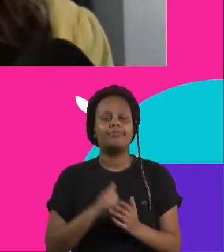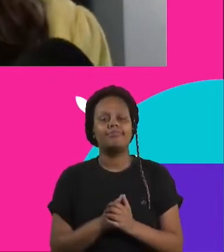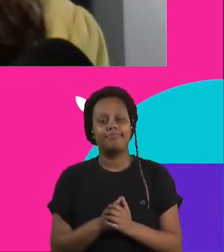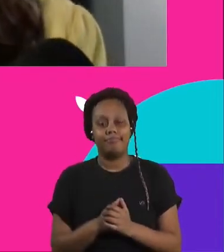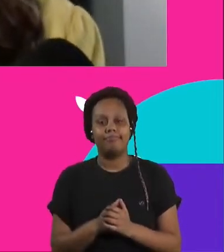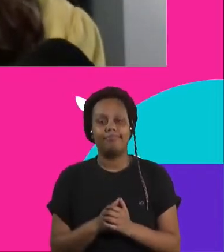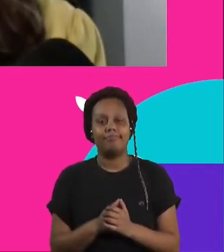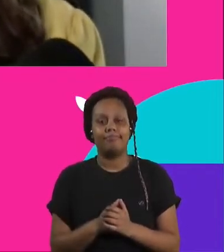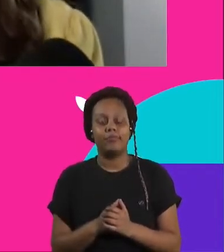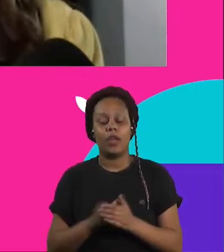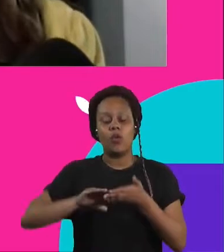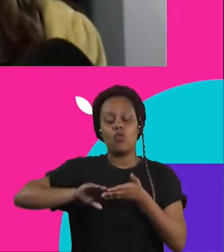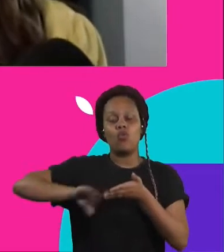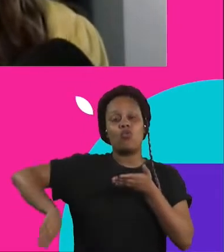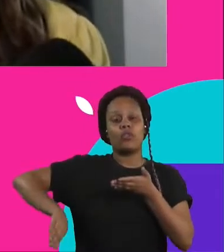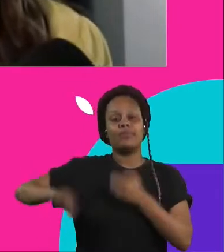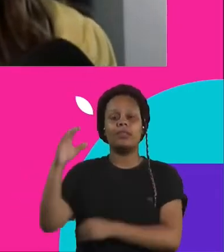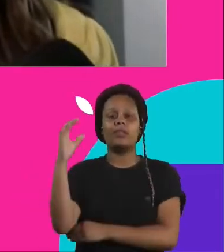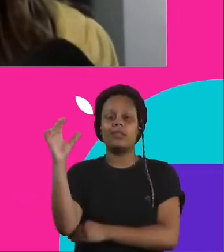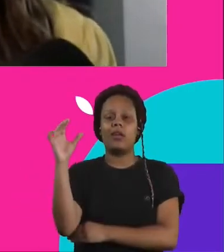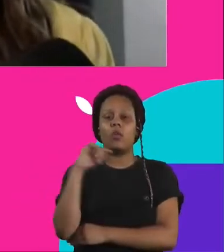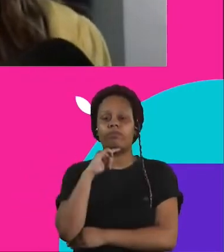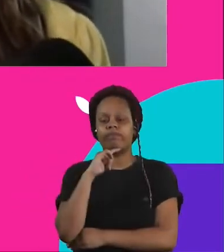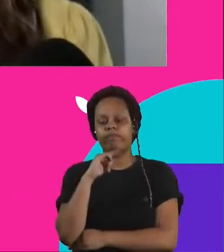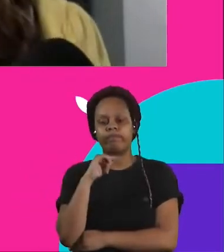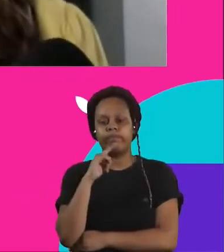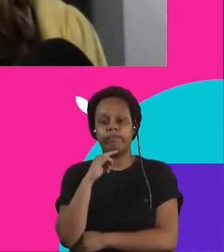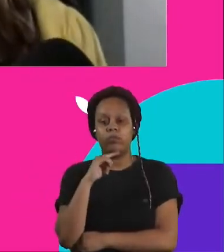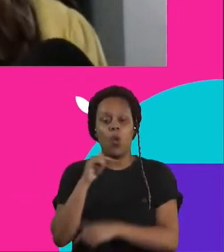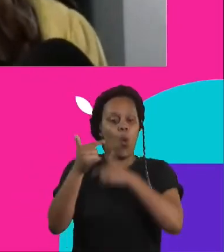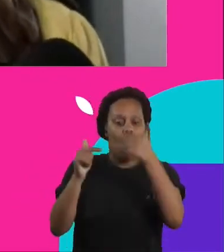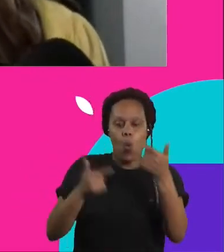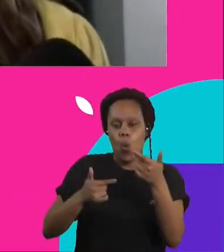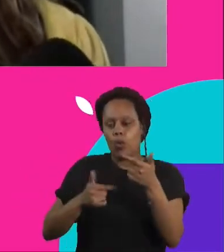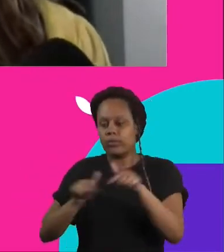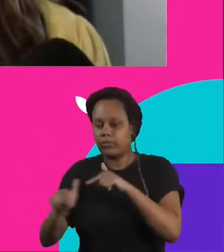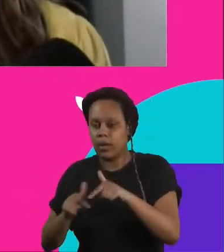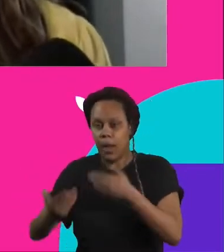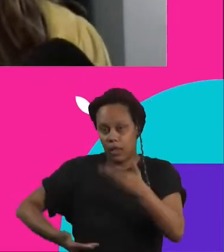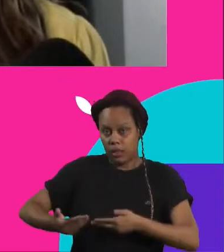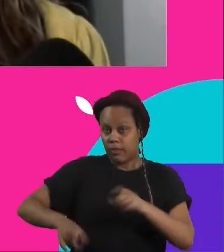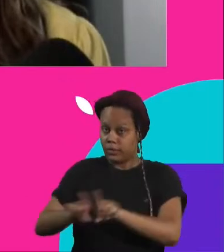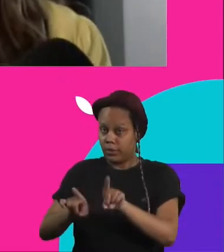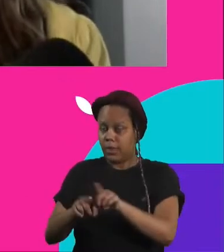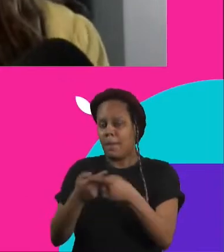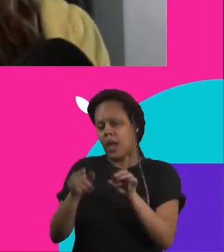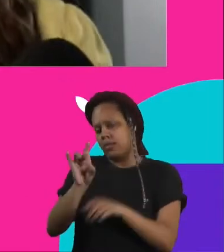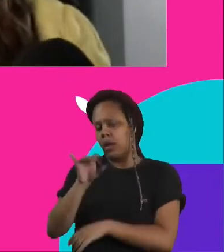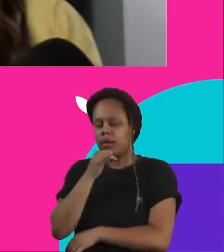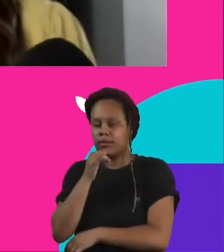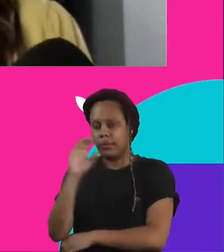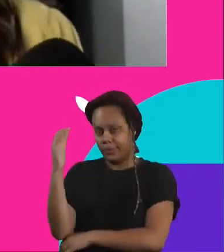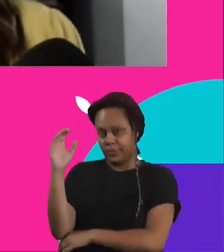alta, para que ele seja excluído da possibilidade de determinados produtos e serviços. Isso usando apenas o serviço de crédito como exemplo. Existem